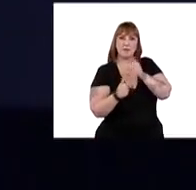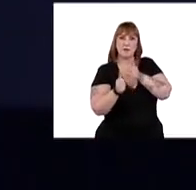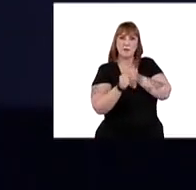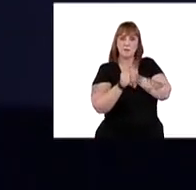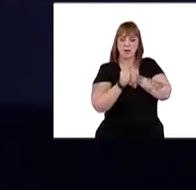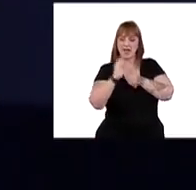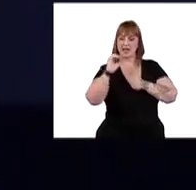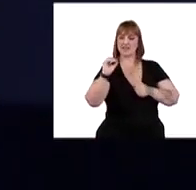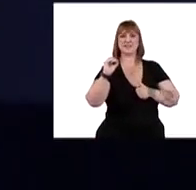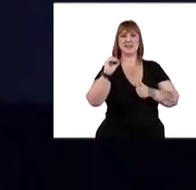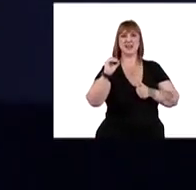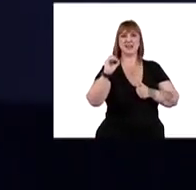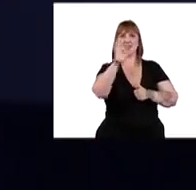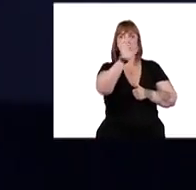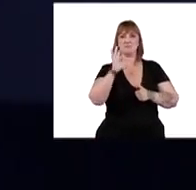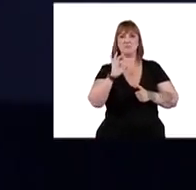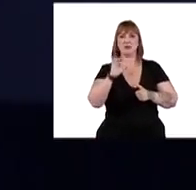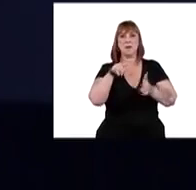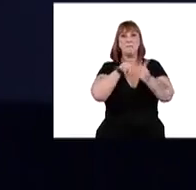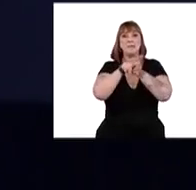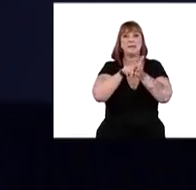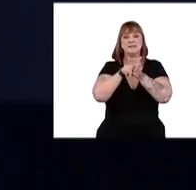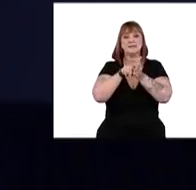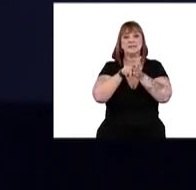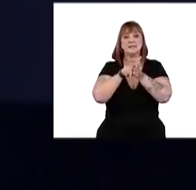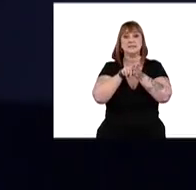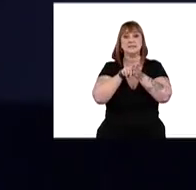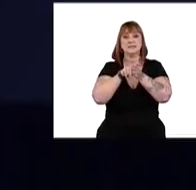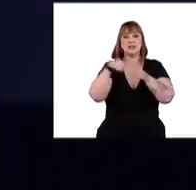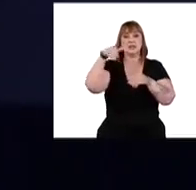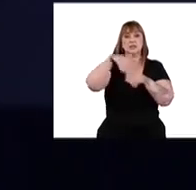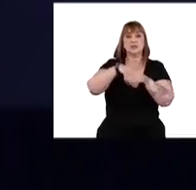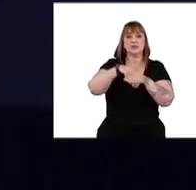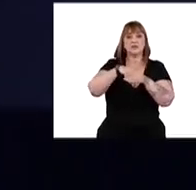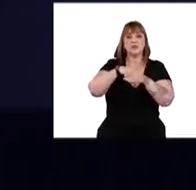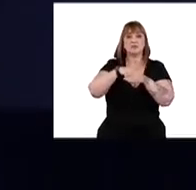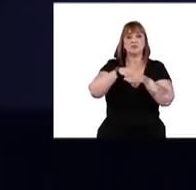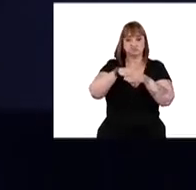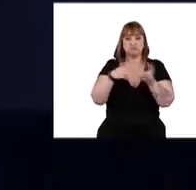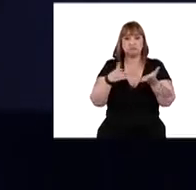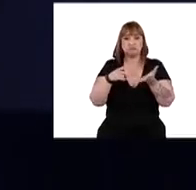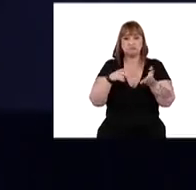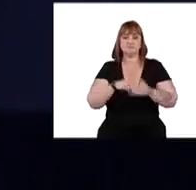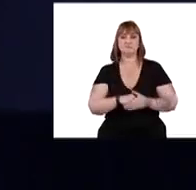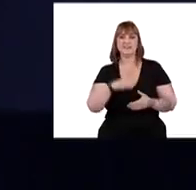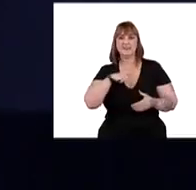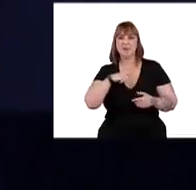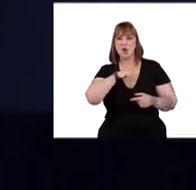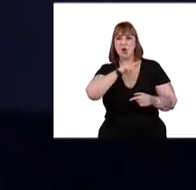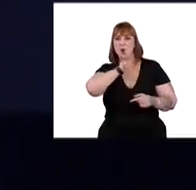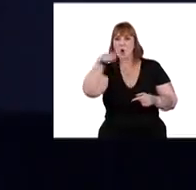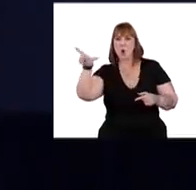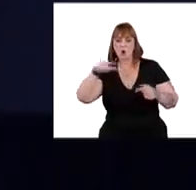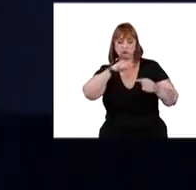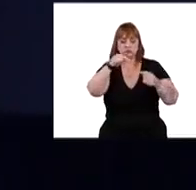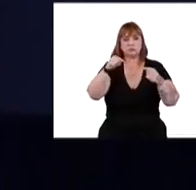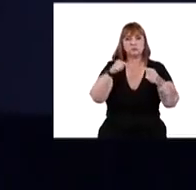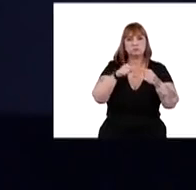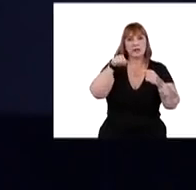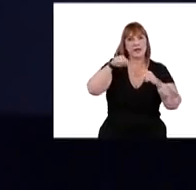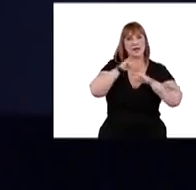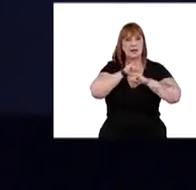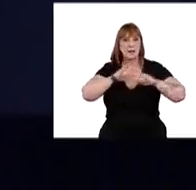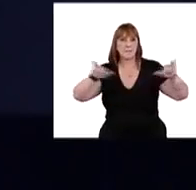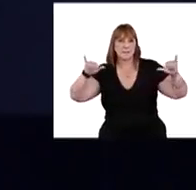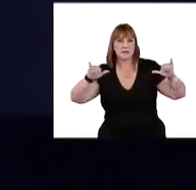0 nas pesquisas de intenção de voto ainda, com números muito baixinhos. Tem algum outro objetivo essa